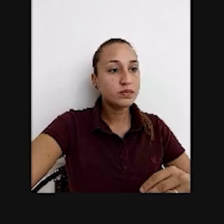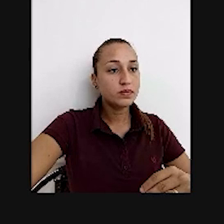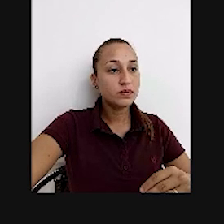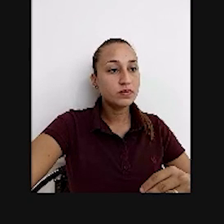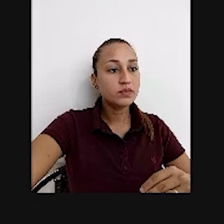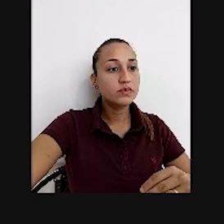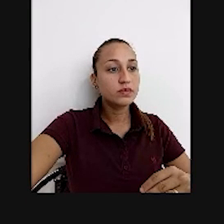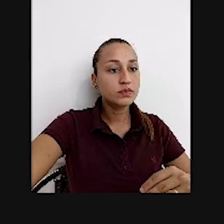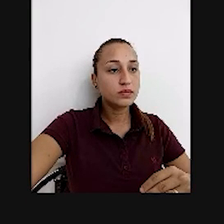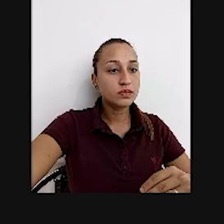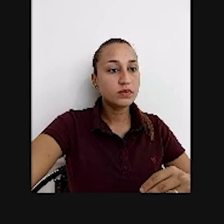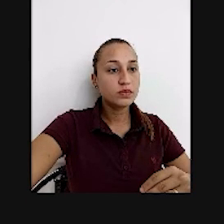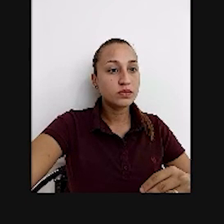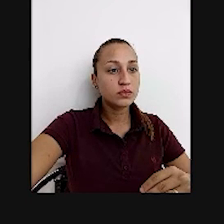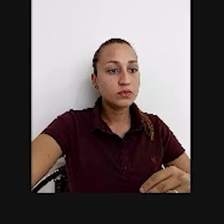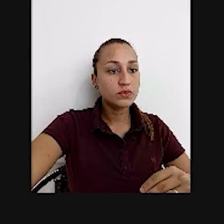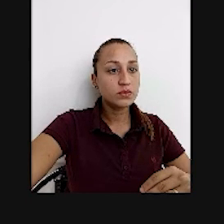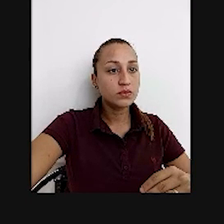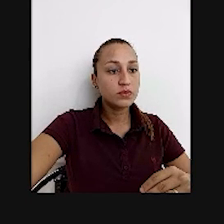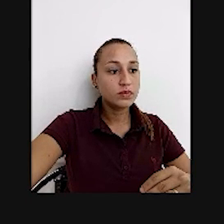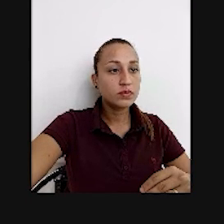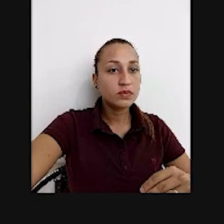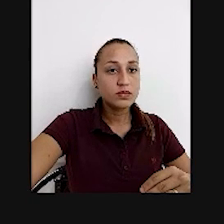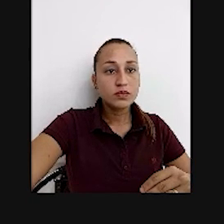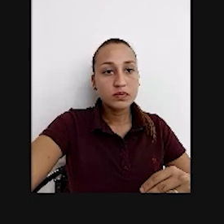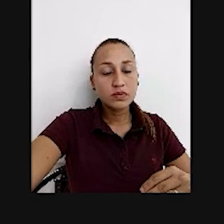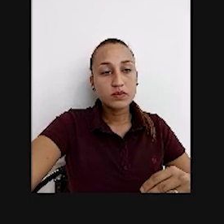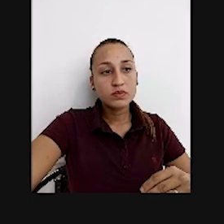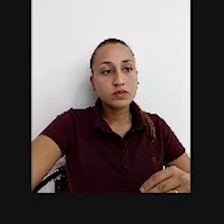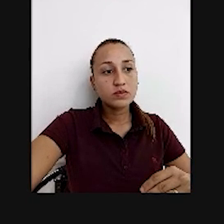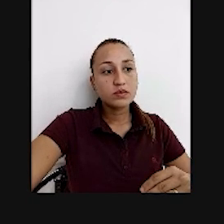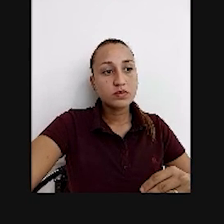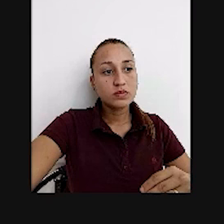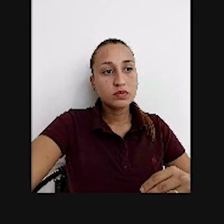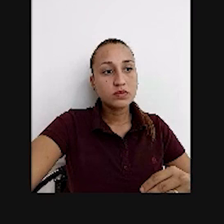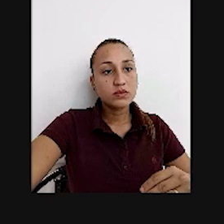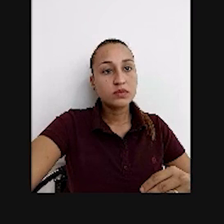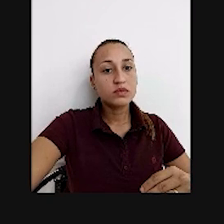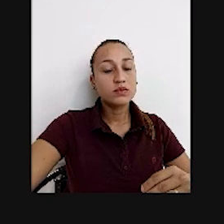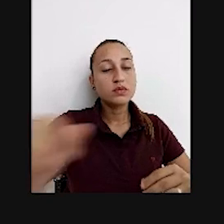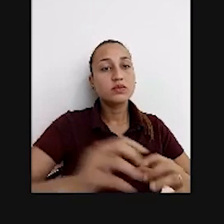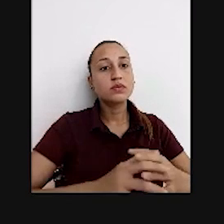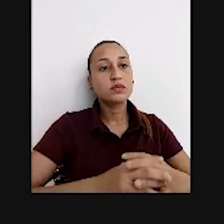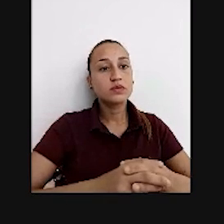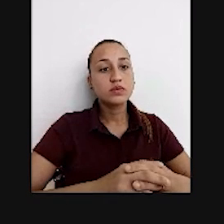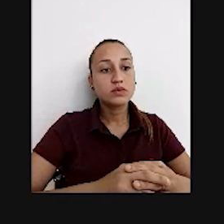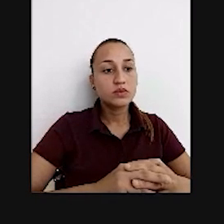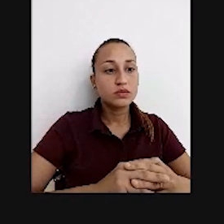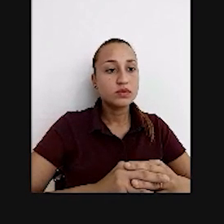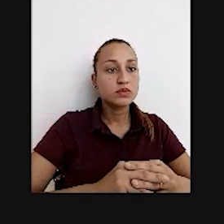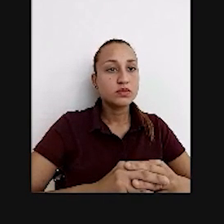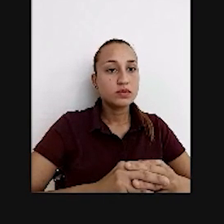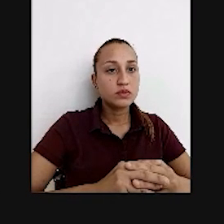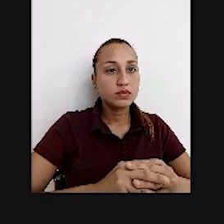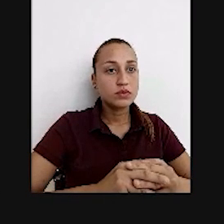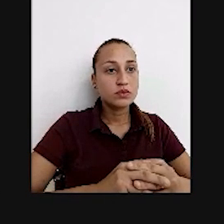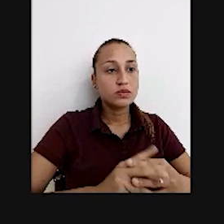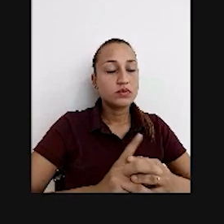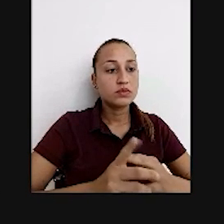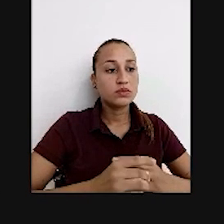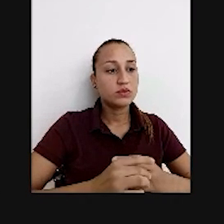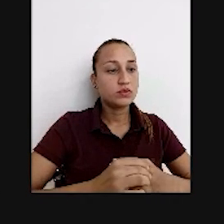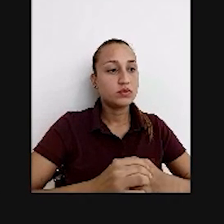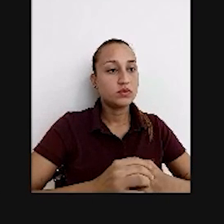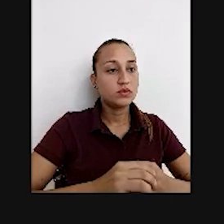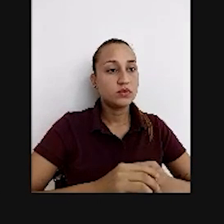aprofundar, né? A ideia é a gente mostrar aí a importância da pré-análise, né, para o projetista, o